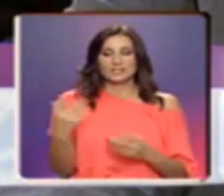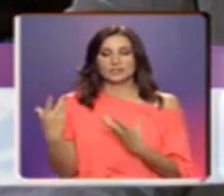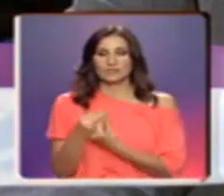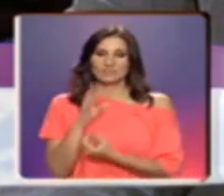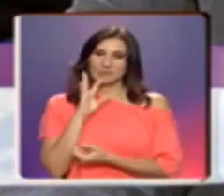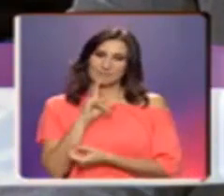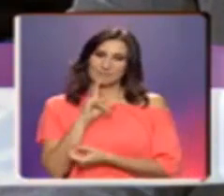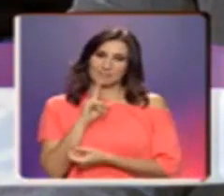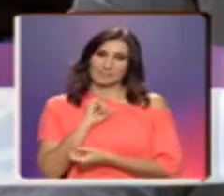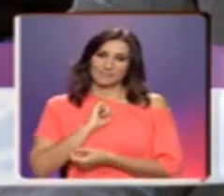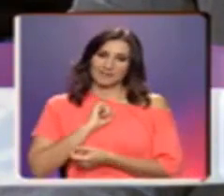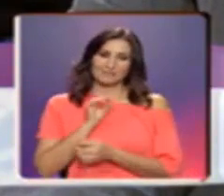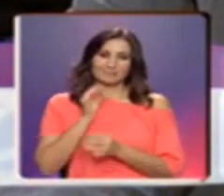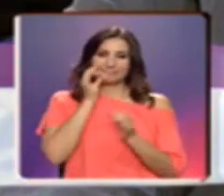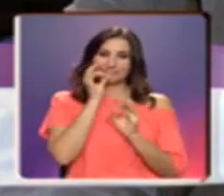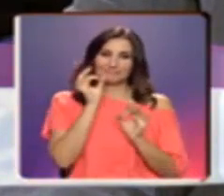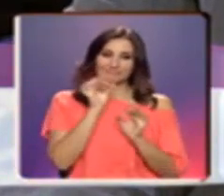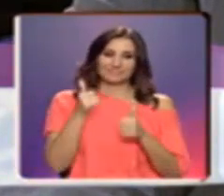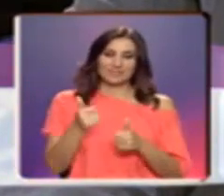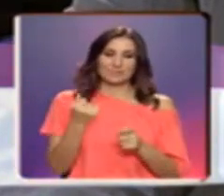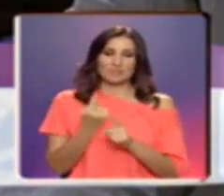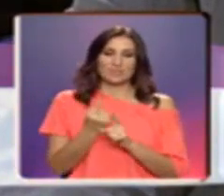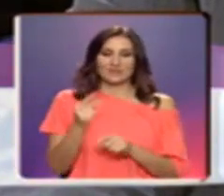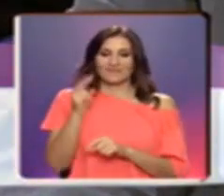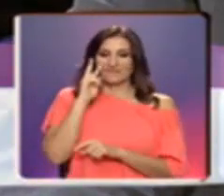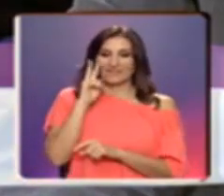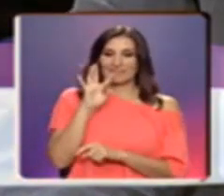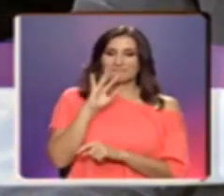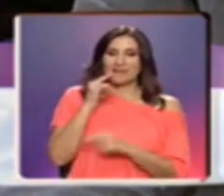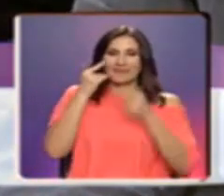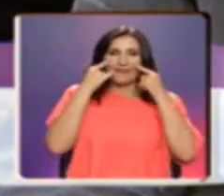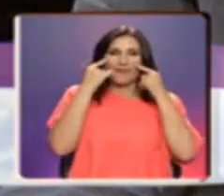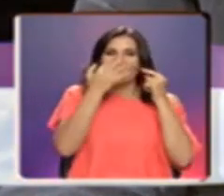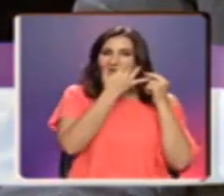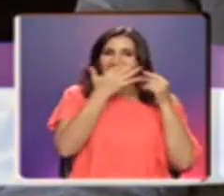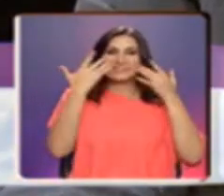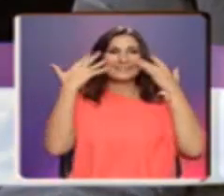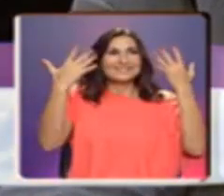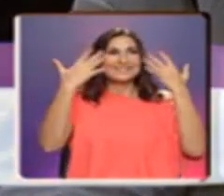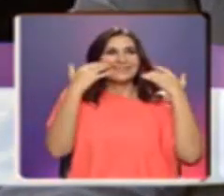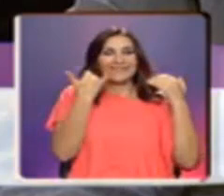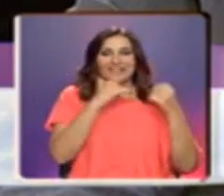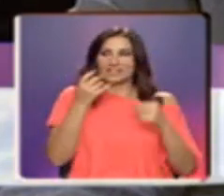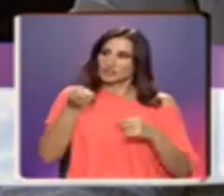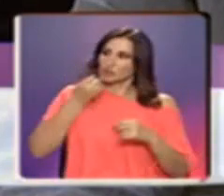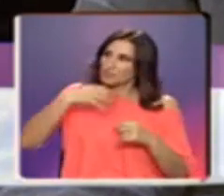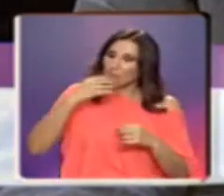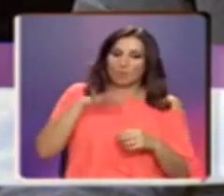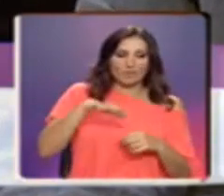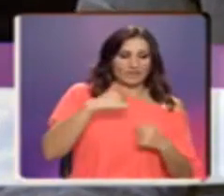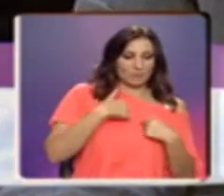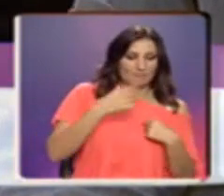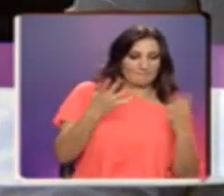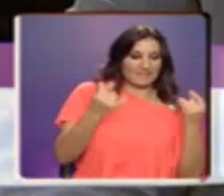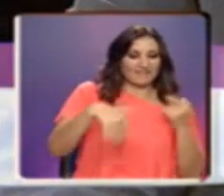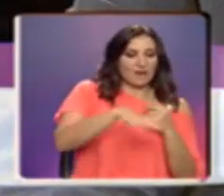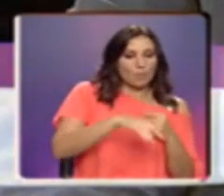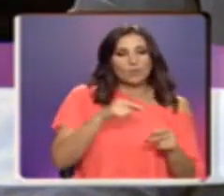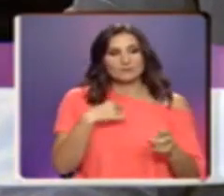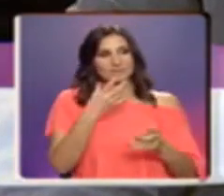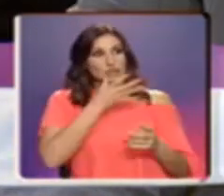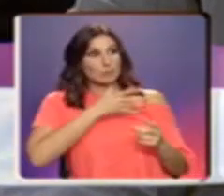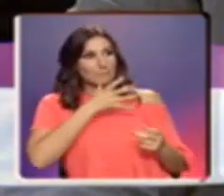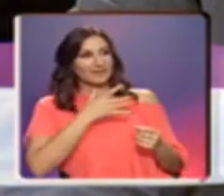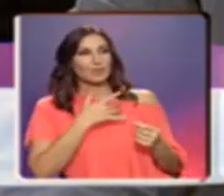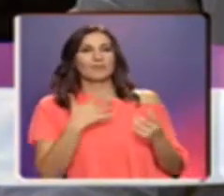mãe foi realmente fascinante para mim, porque foi ver a alegria nos olhos da minha mãe e poder-me explicar onde é que eu brincava quando era pequenino.